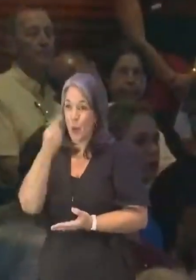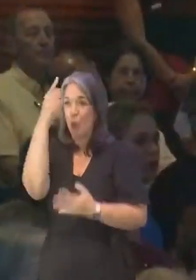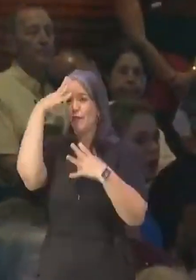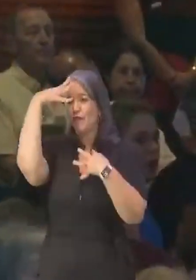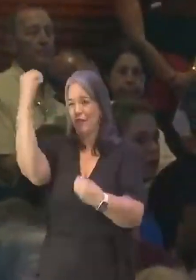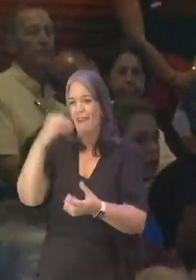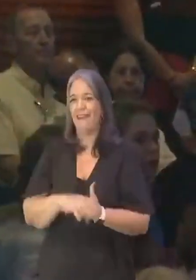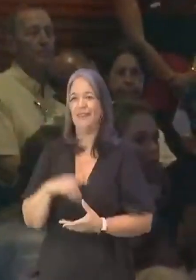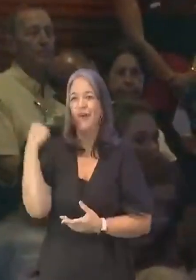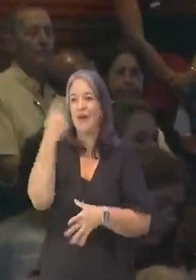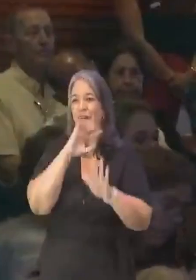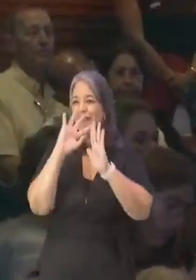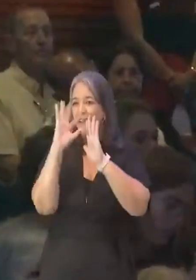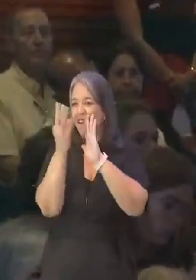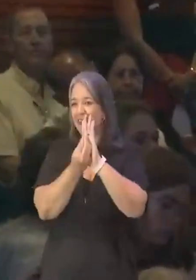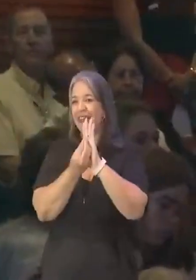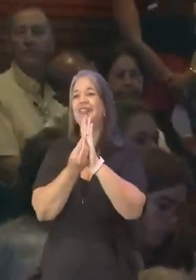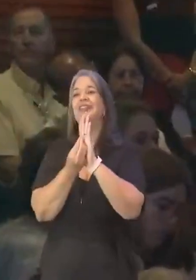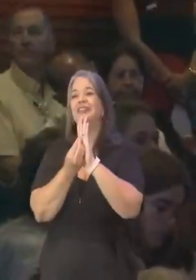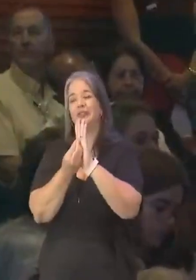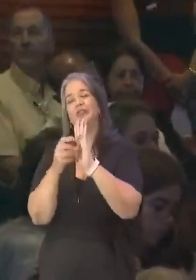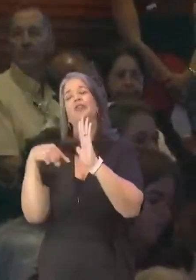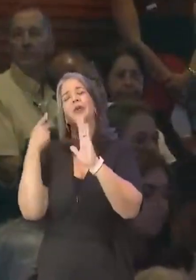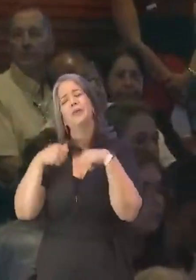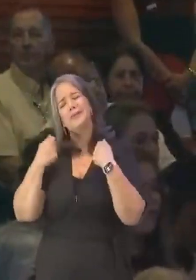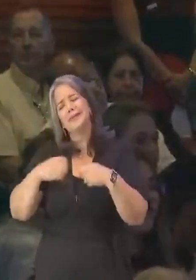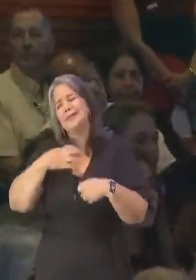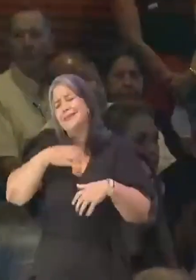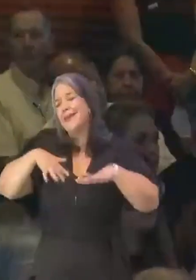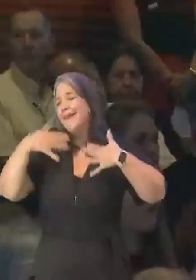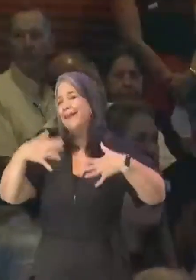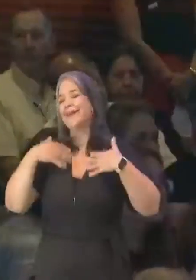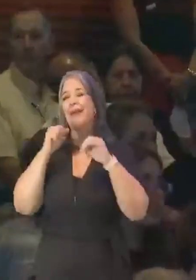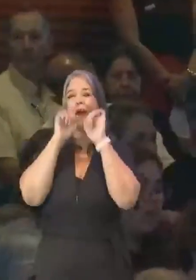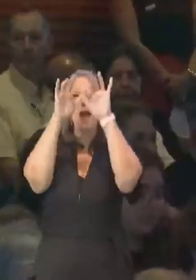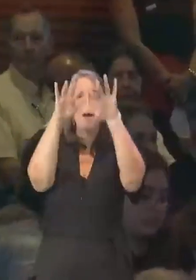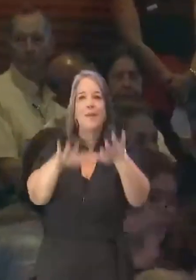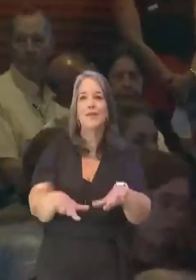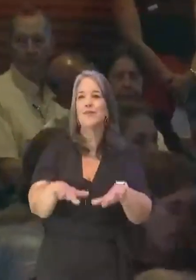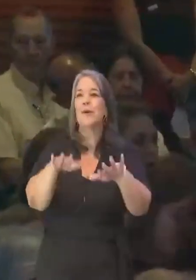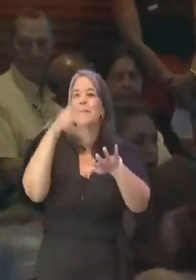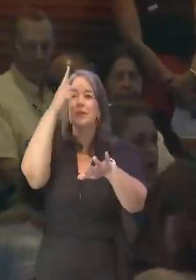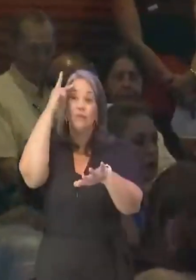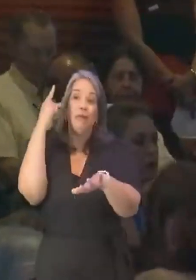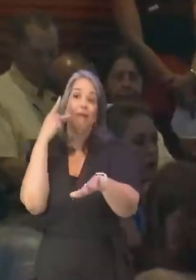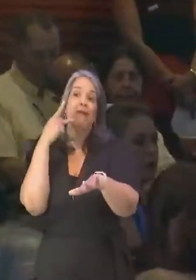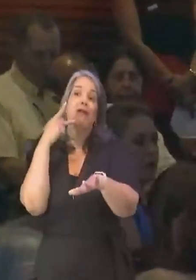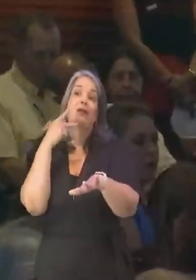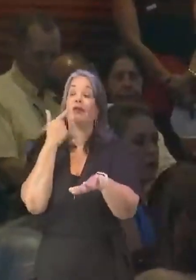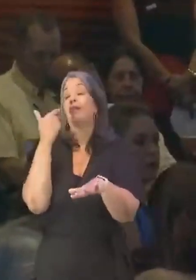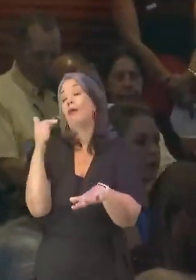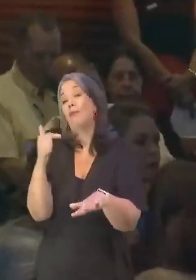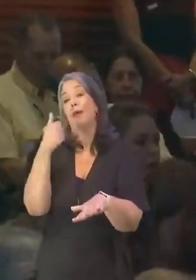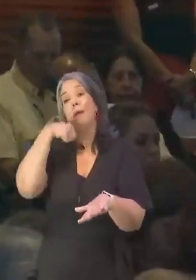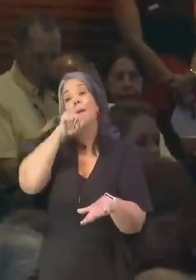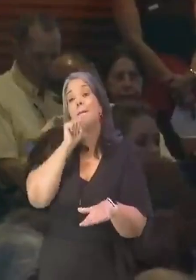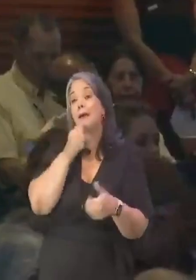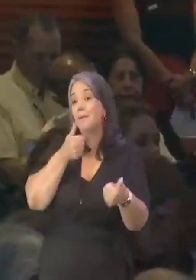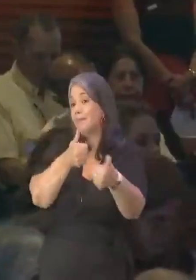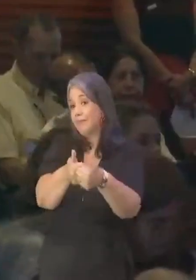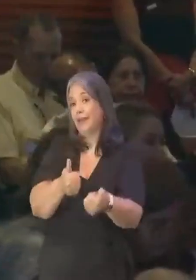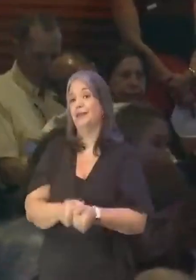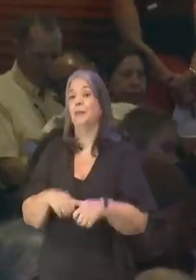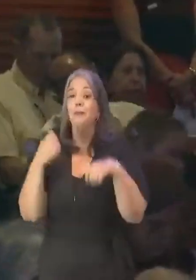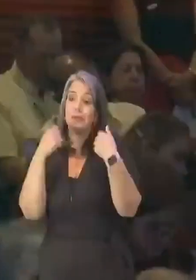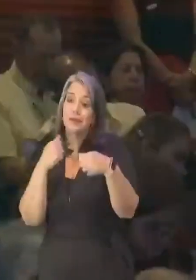de abençoar a vida de pessoas que não têm mais as suas mães, e que precisam ser